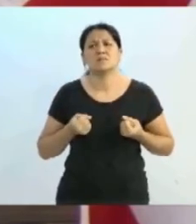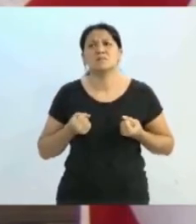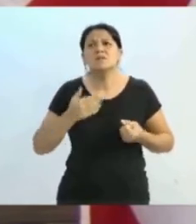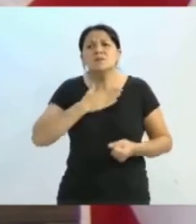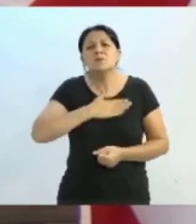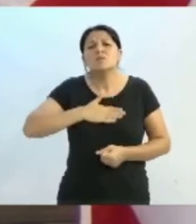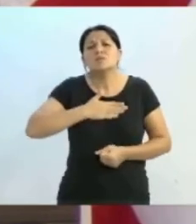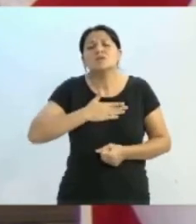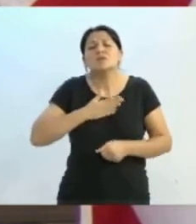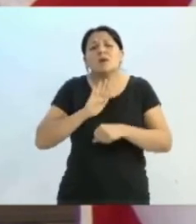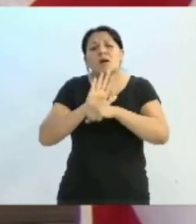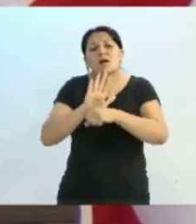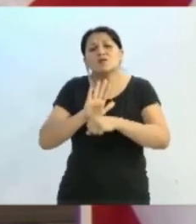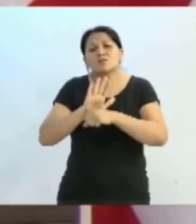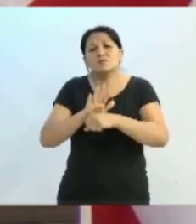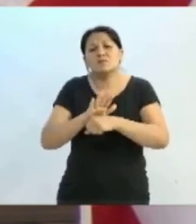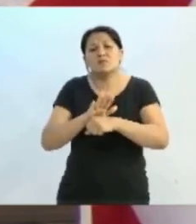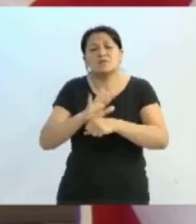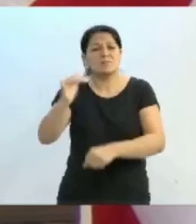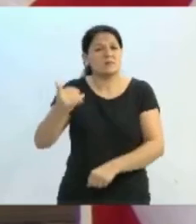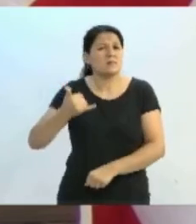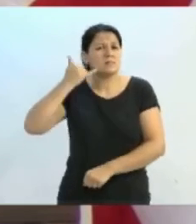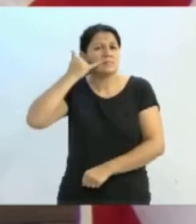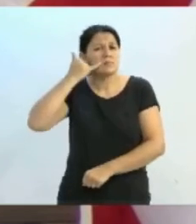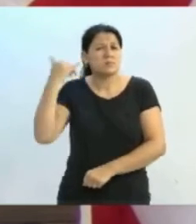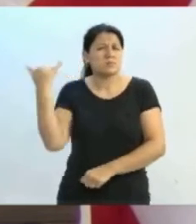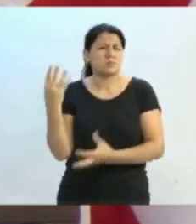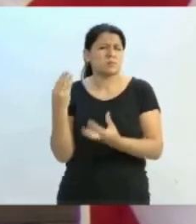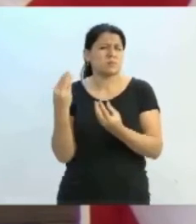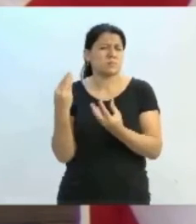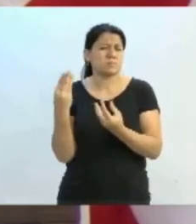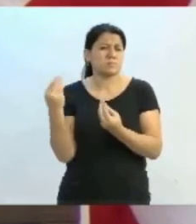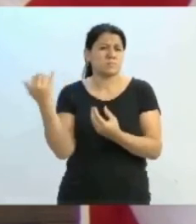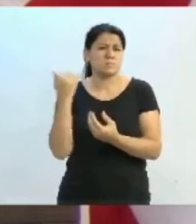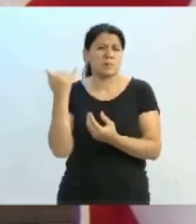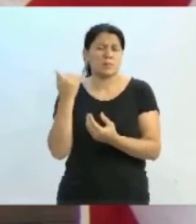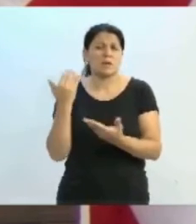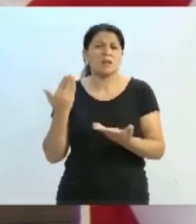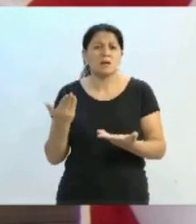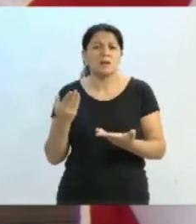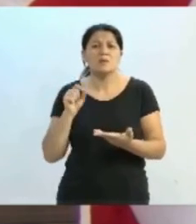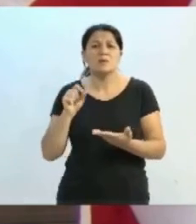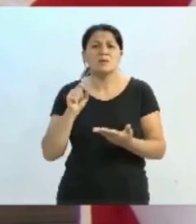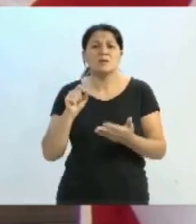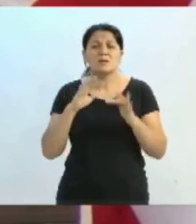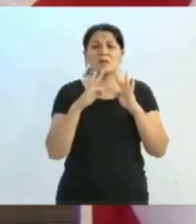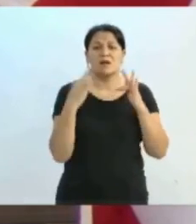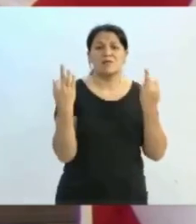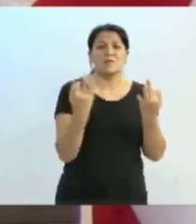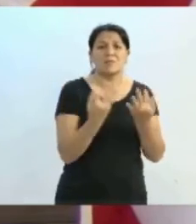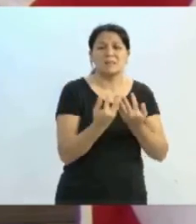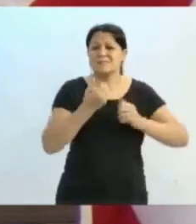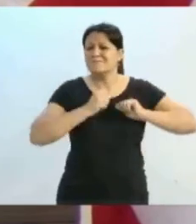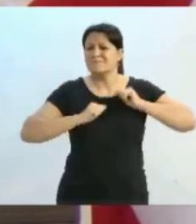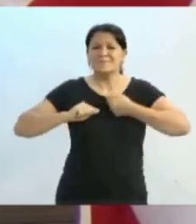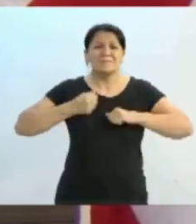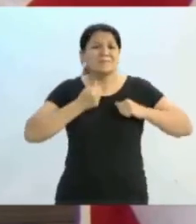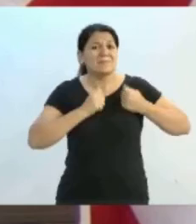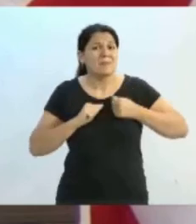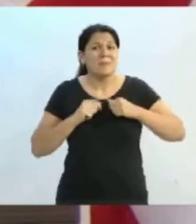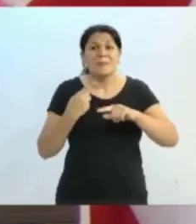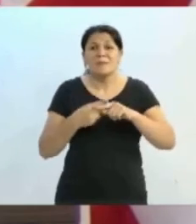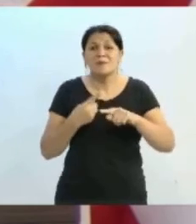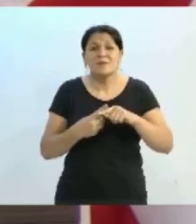poder ajudar e os recebi muitas ligações Presidente com relação à a familiares estão desesperados porque os pacientes